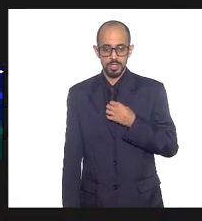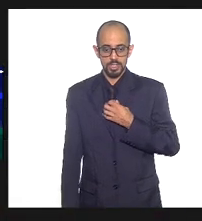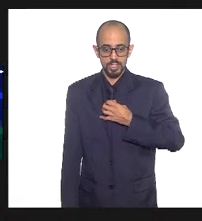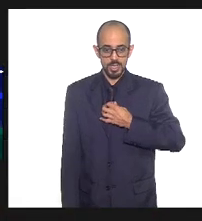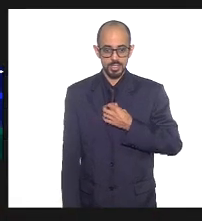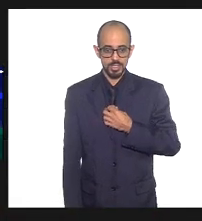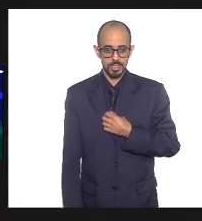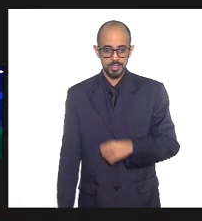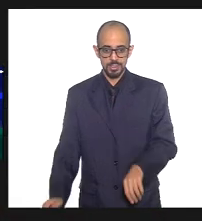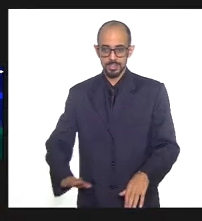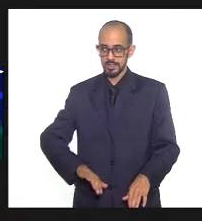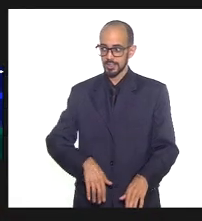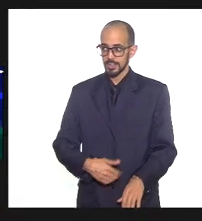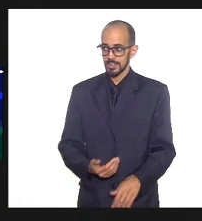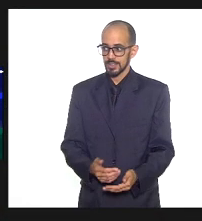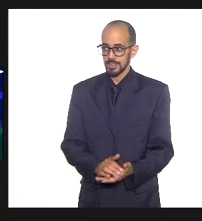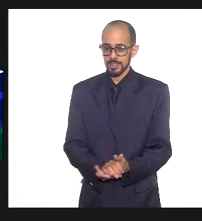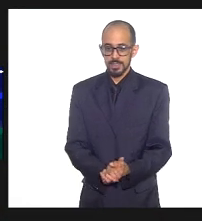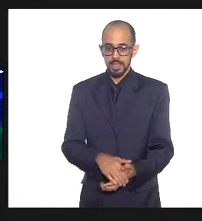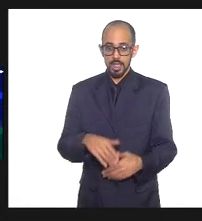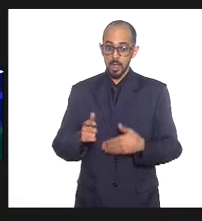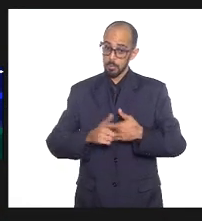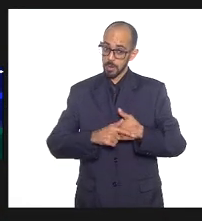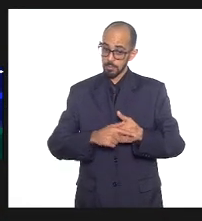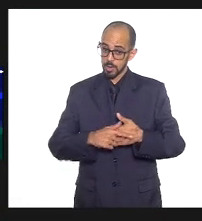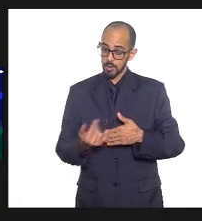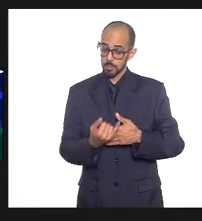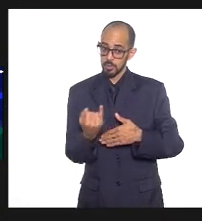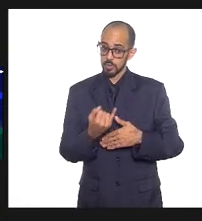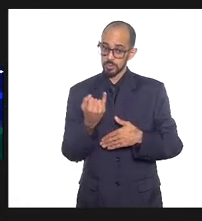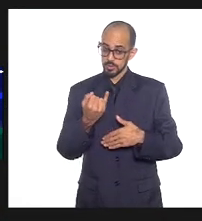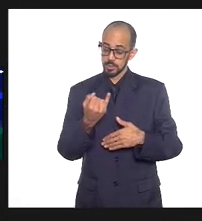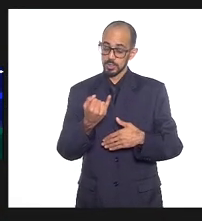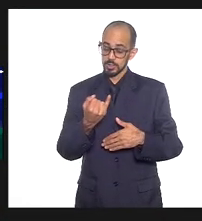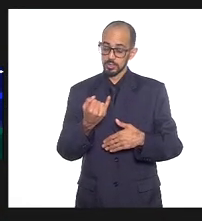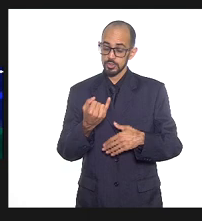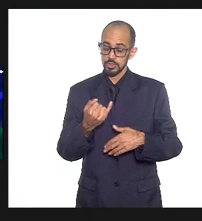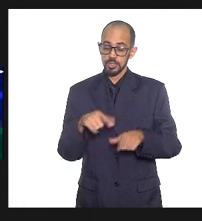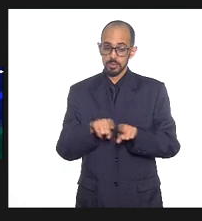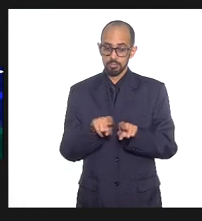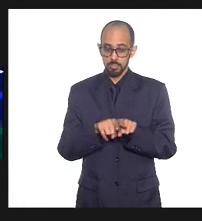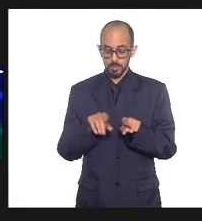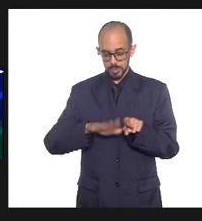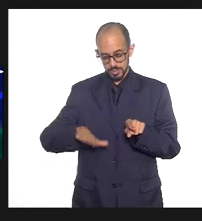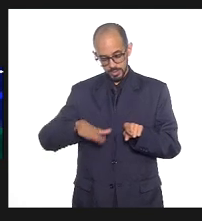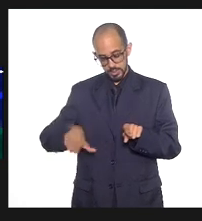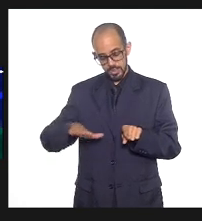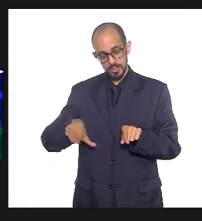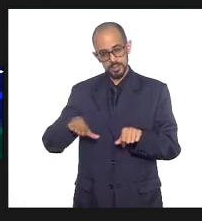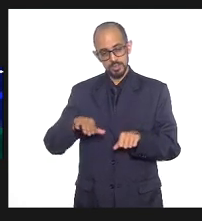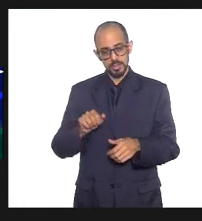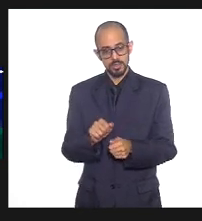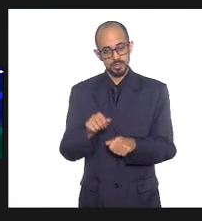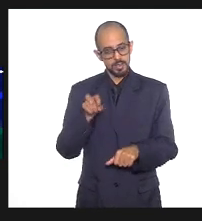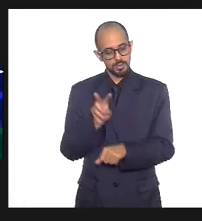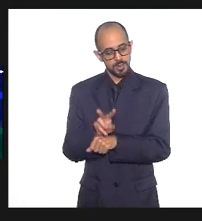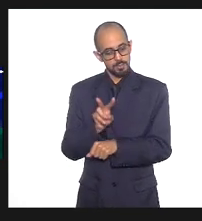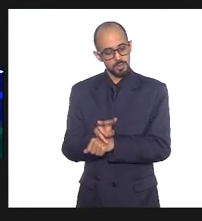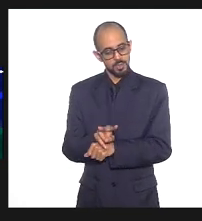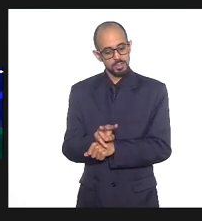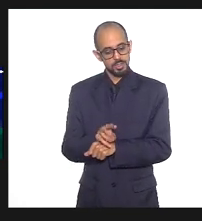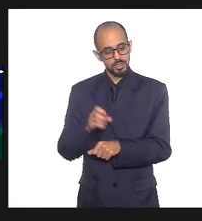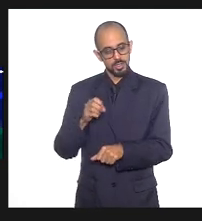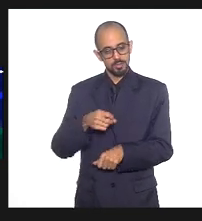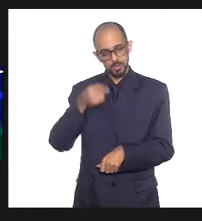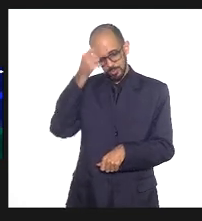deputada Lucinha, realmente é um papel muito importante e fundamental para as nossas crianças estarem orientadas, encaminhadas e protegidas pela nossa Guarda